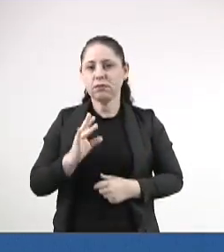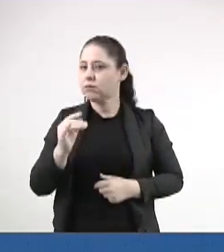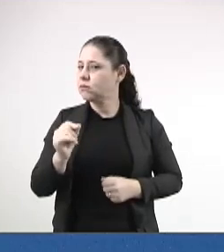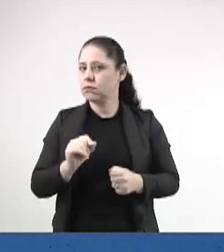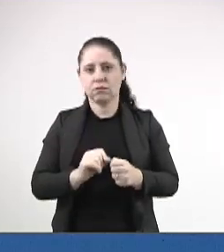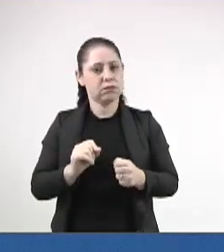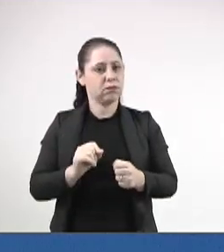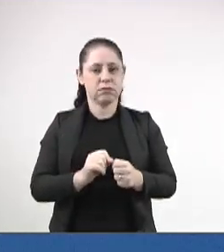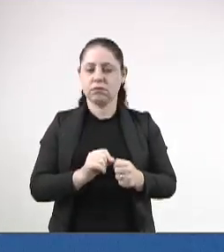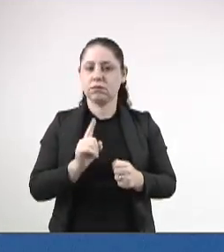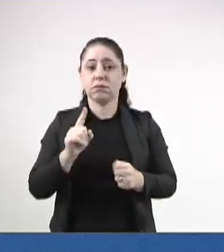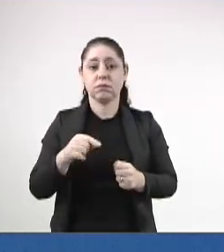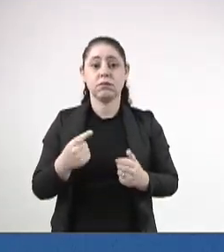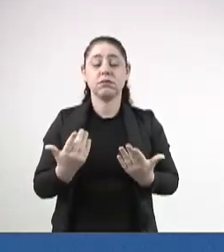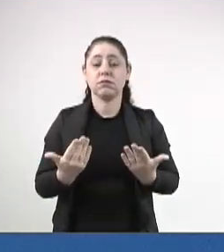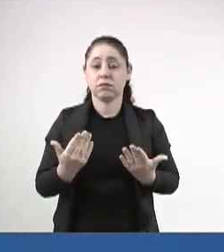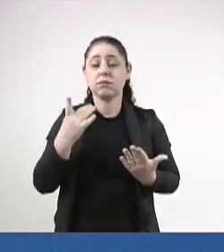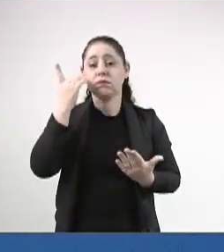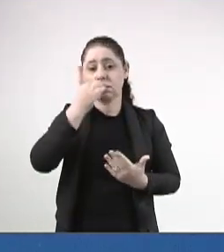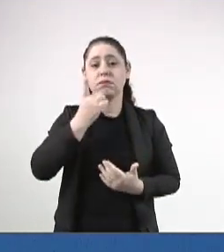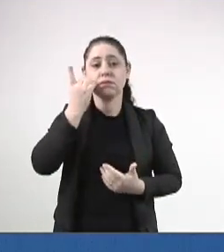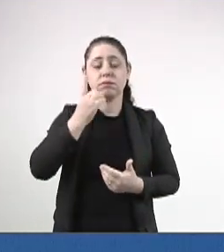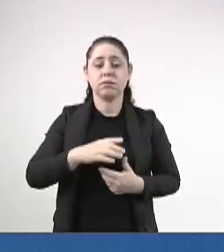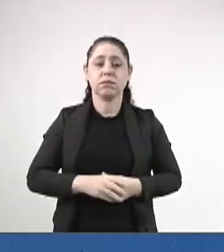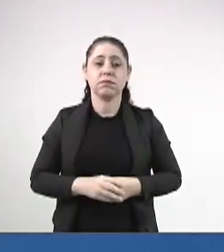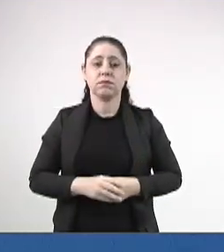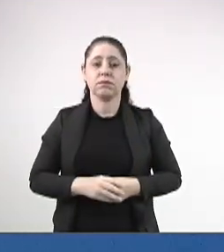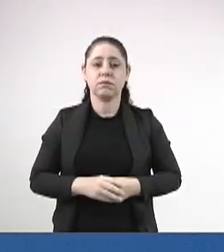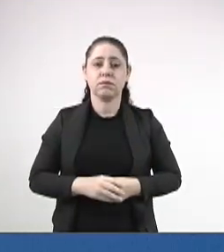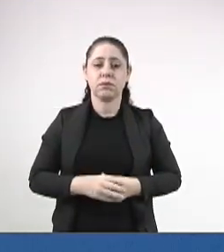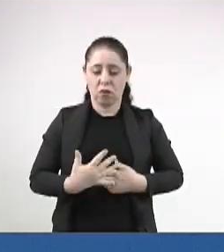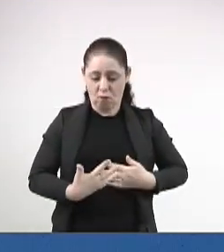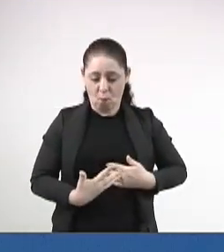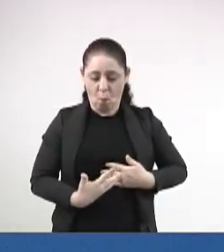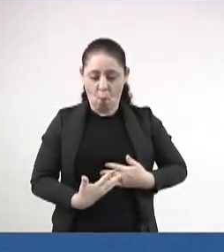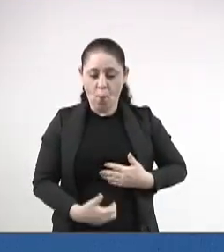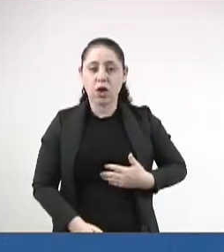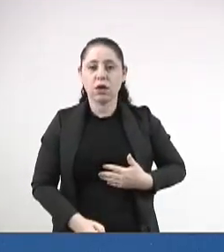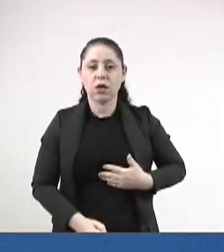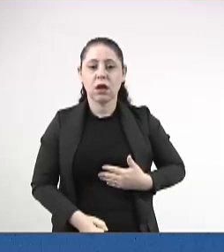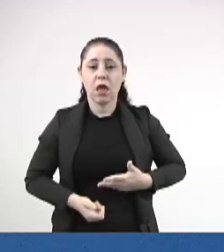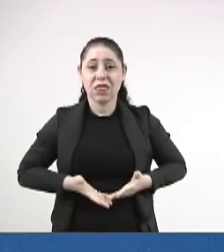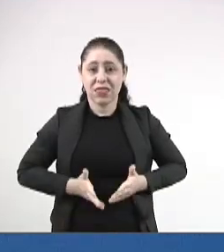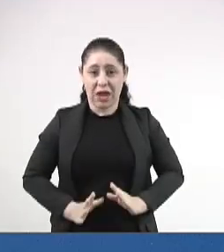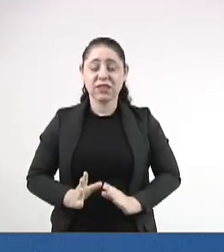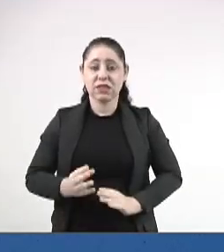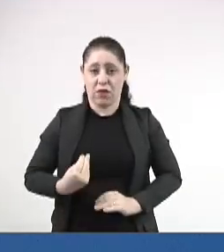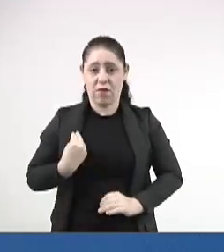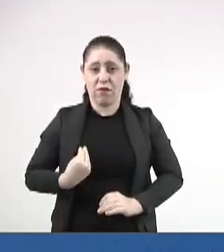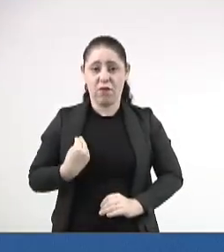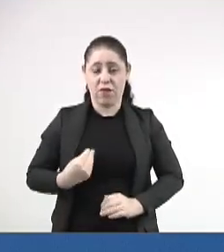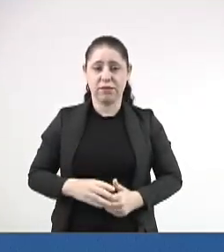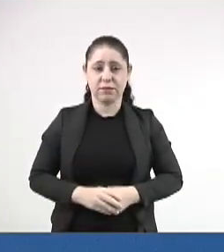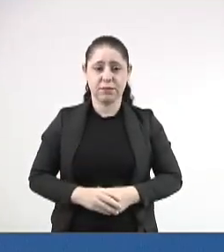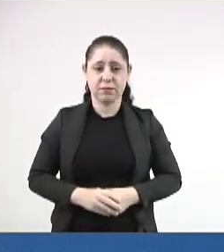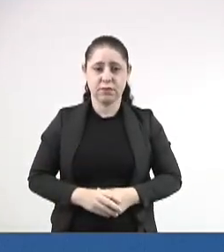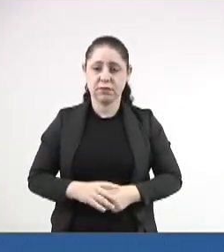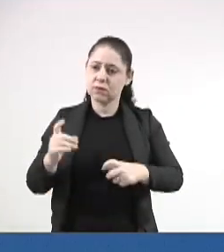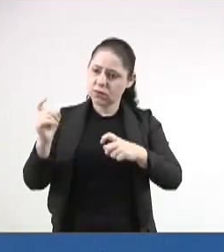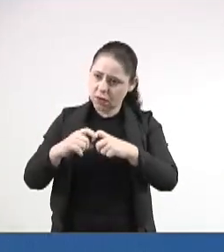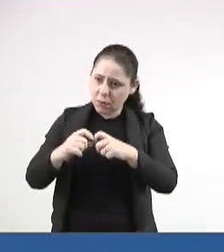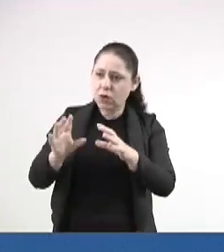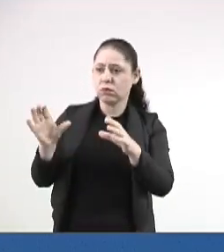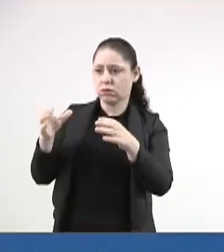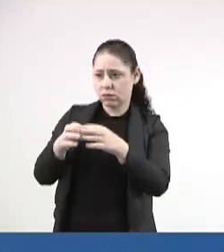fizer esse procedimento, deputados, e tirar o feto, ele nasce vivo. E aí os médicos, a